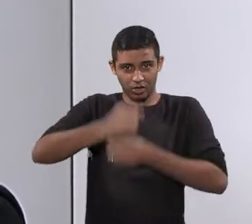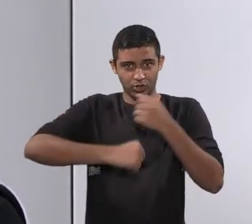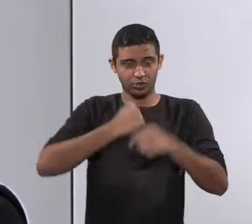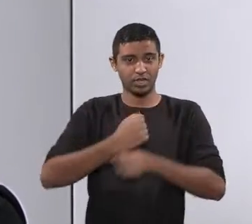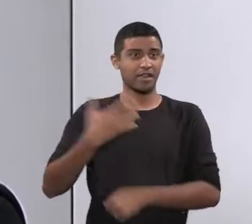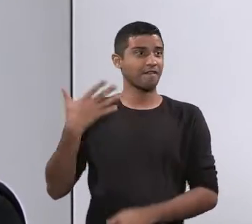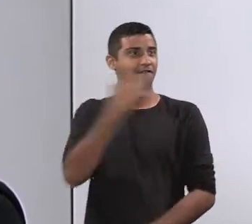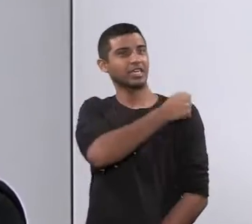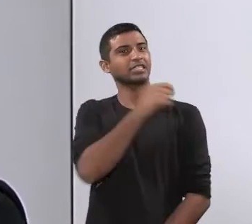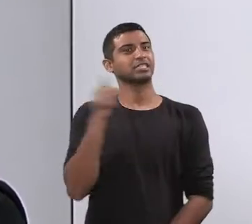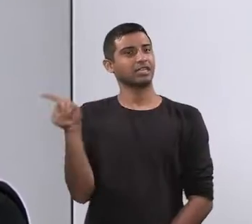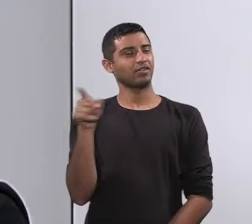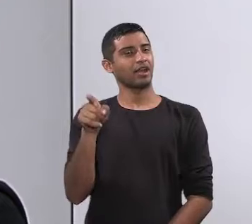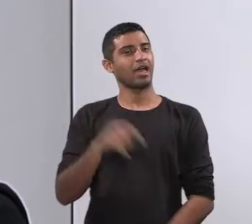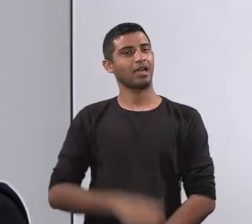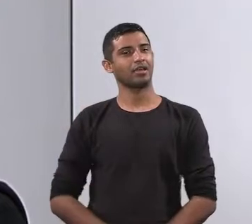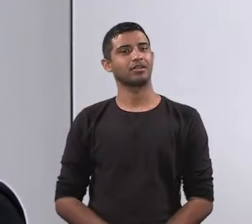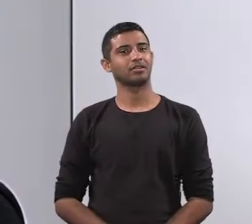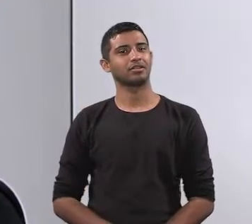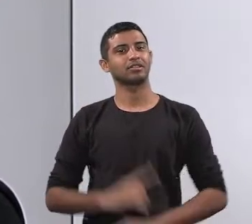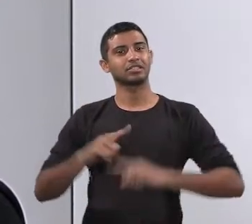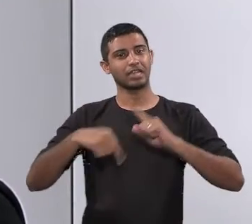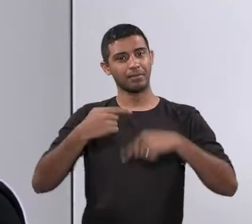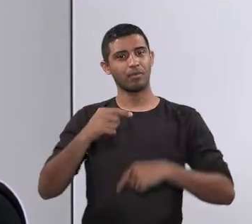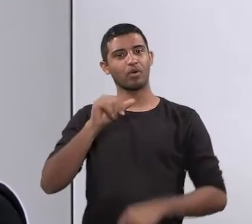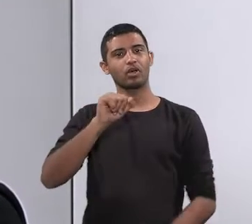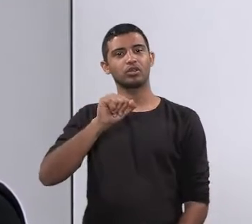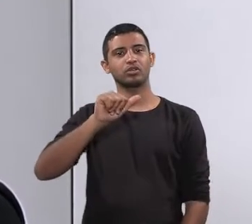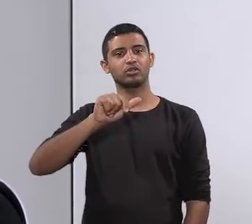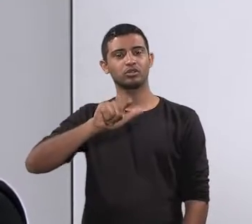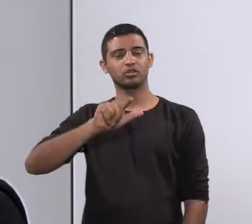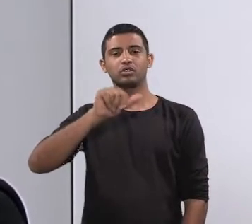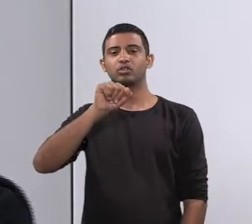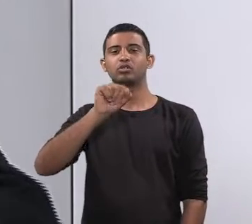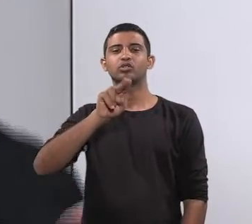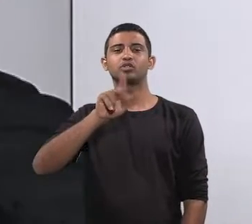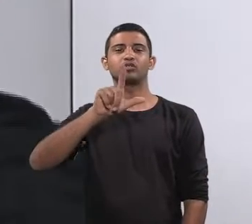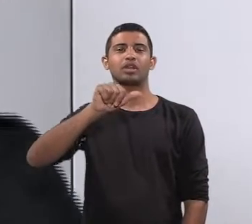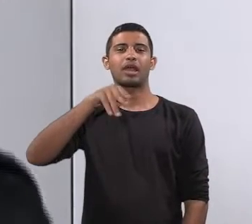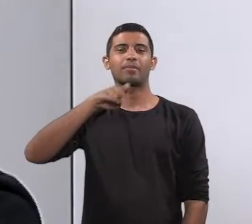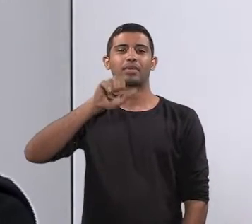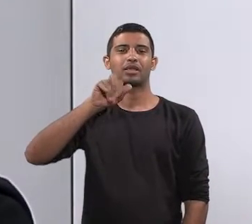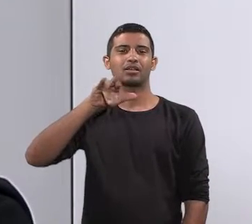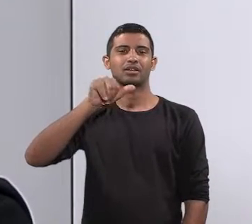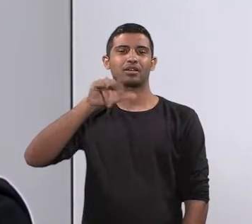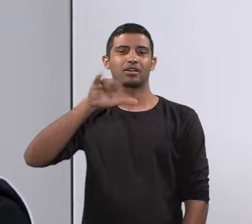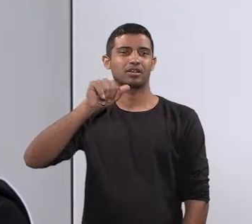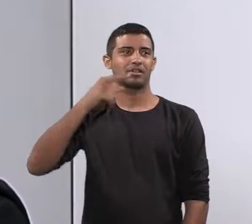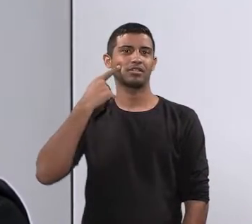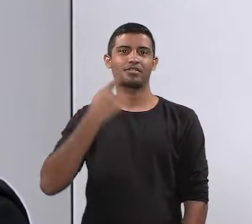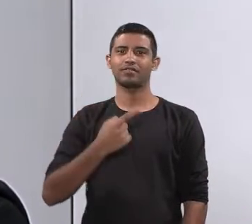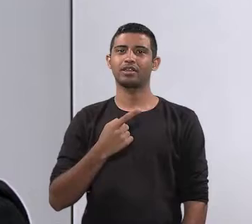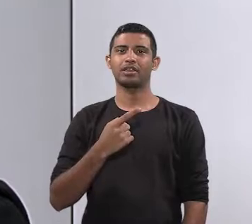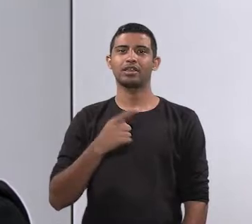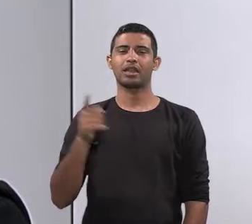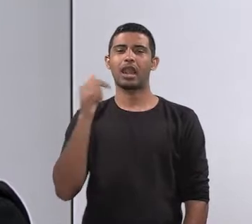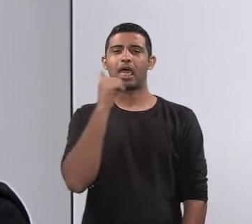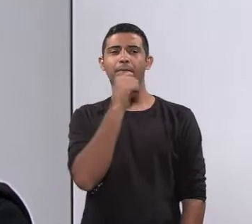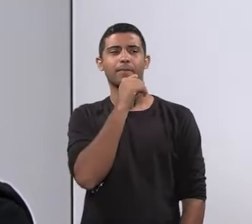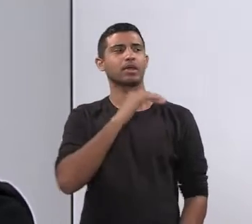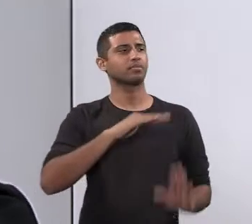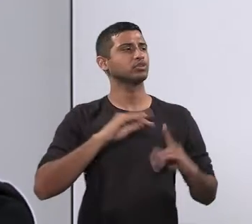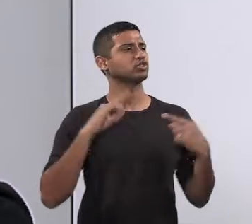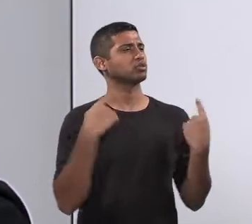brasileiro escolar e depois sul-americano. E foi nesse final de ano que a mãe pediu a